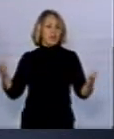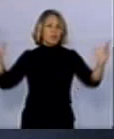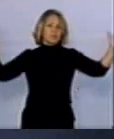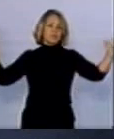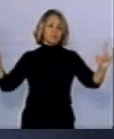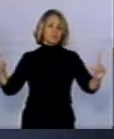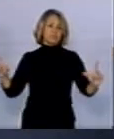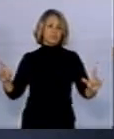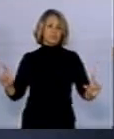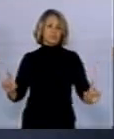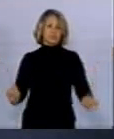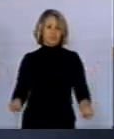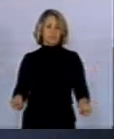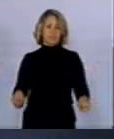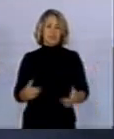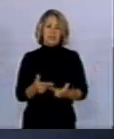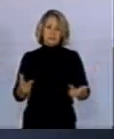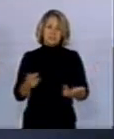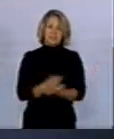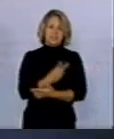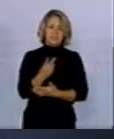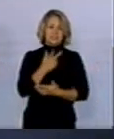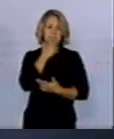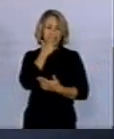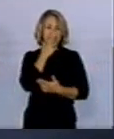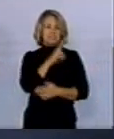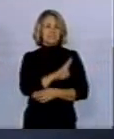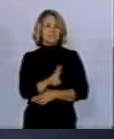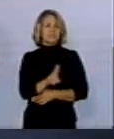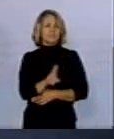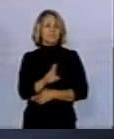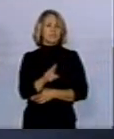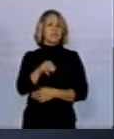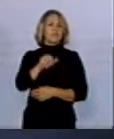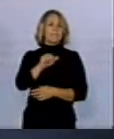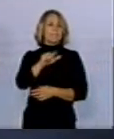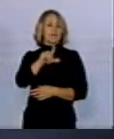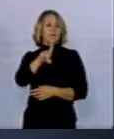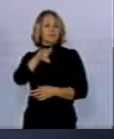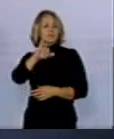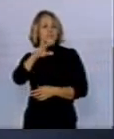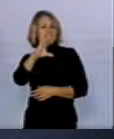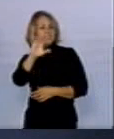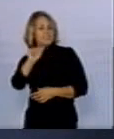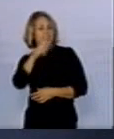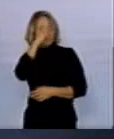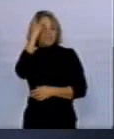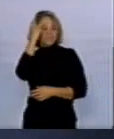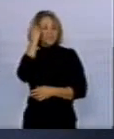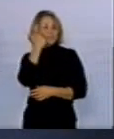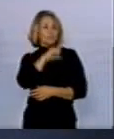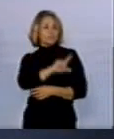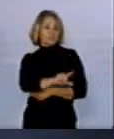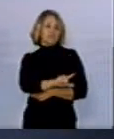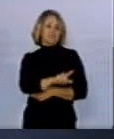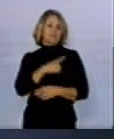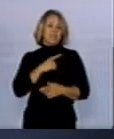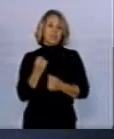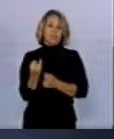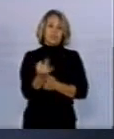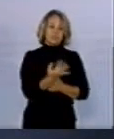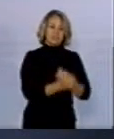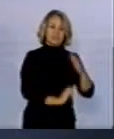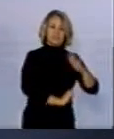cai. Isso é um fenômeno muitas vezes chamado de maldição do vencedor, ou seja, um número considerável de empresas ingressaram